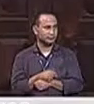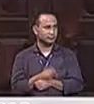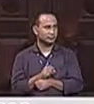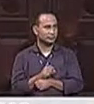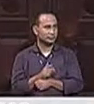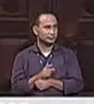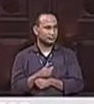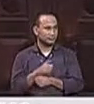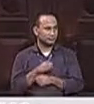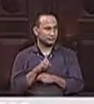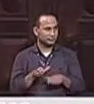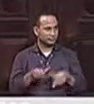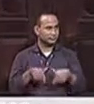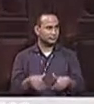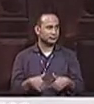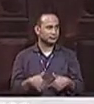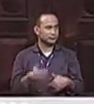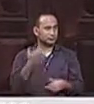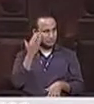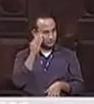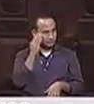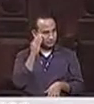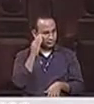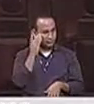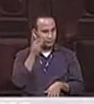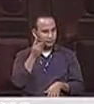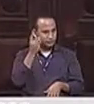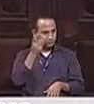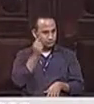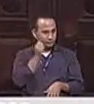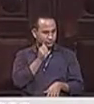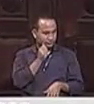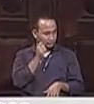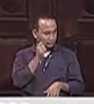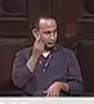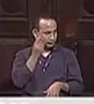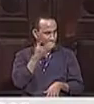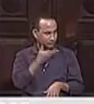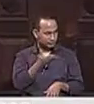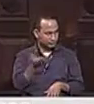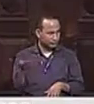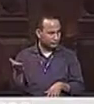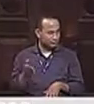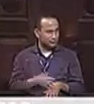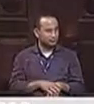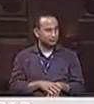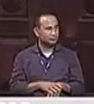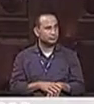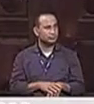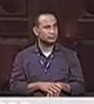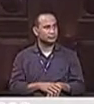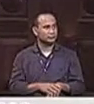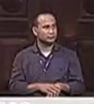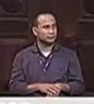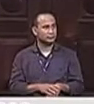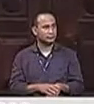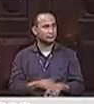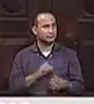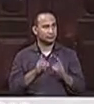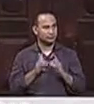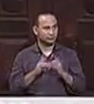realmente haja uma compreensão dos deputados e deputadas desta casa a situação das